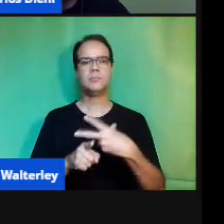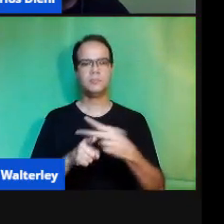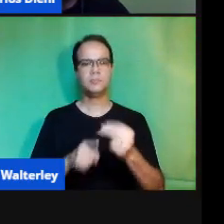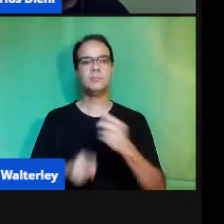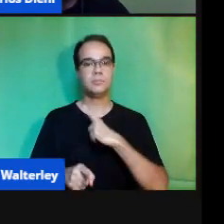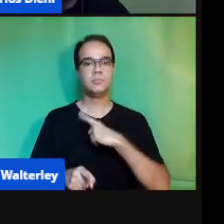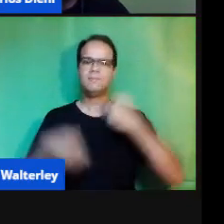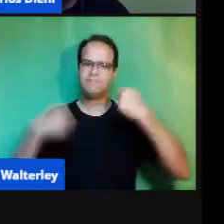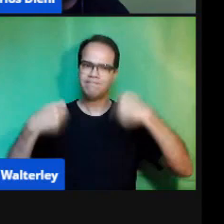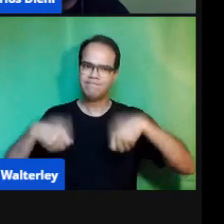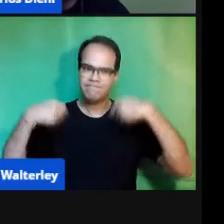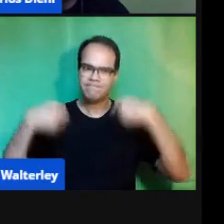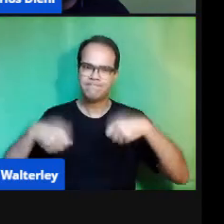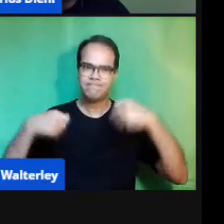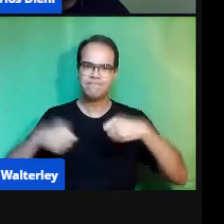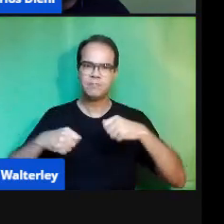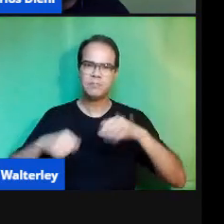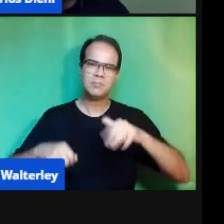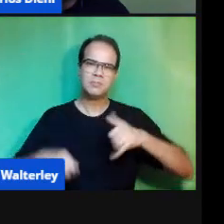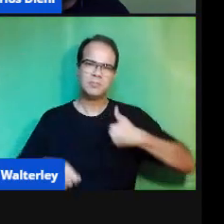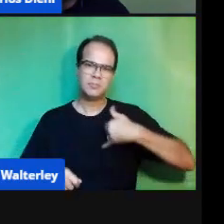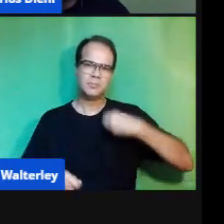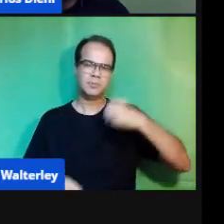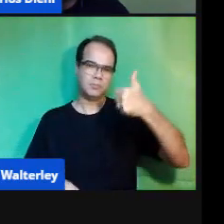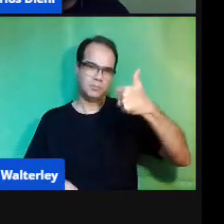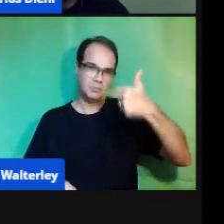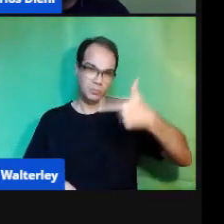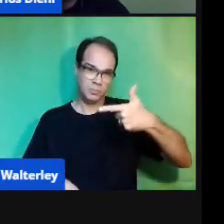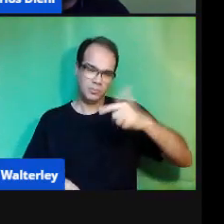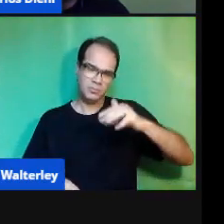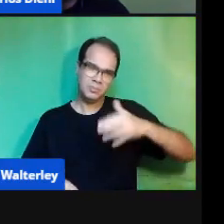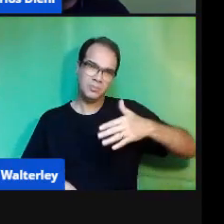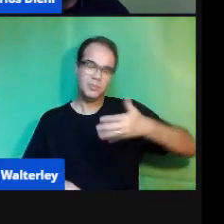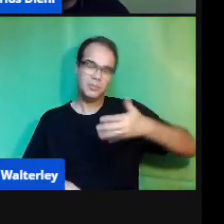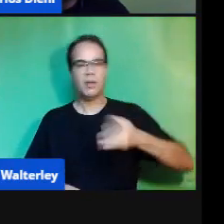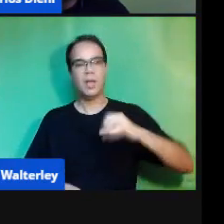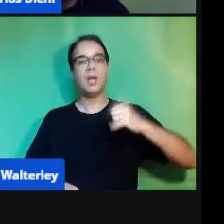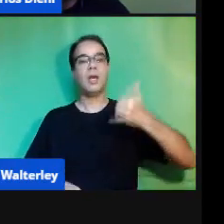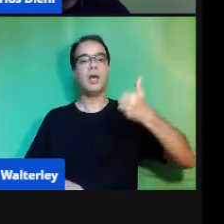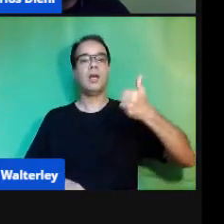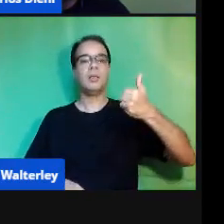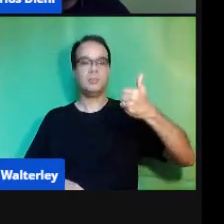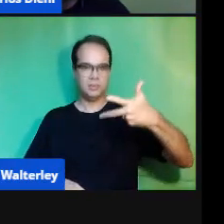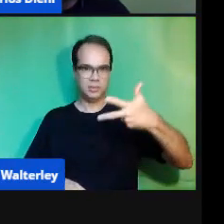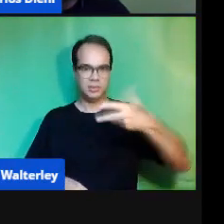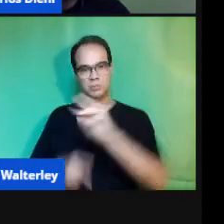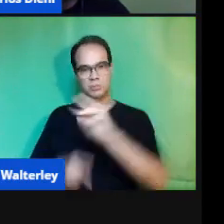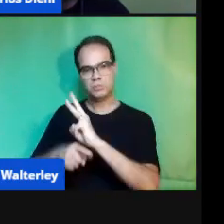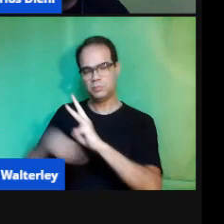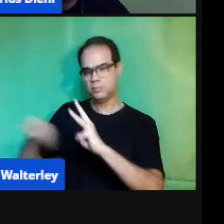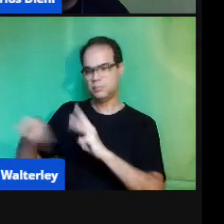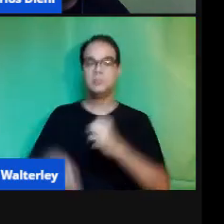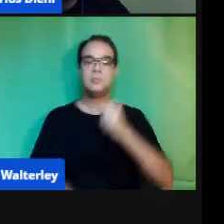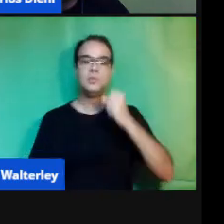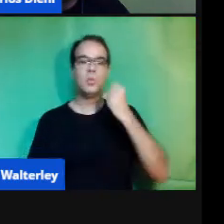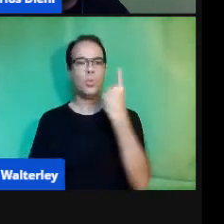Precisa-se de uma criada de 12 a 13 anos, preta, para tomar conta de uma criança de 1 ano.